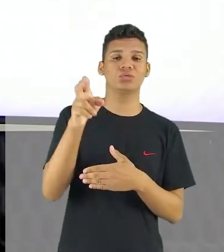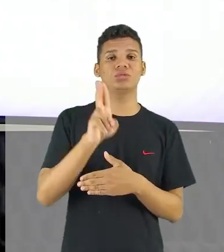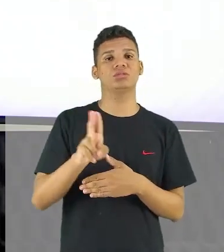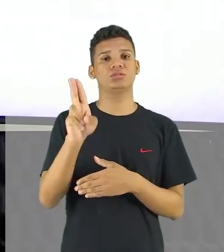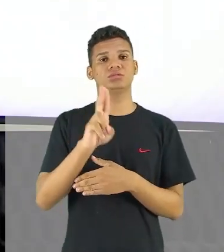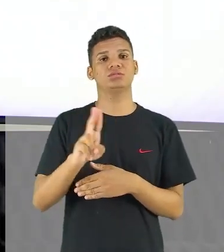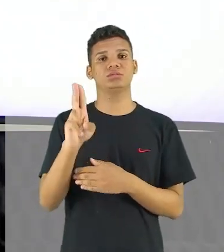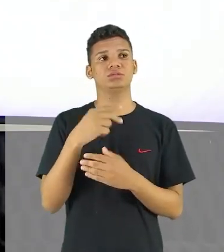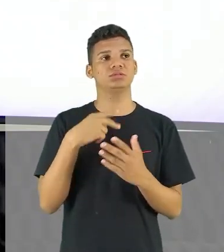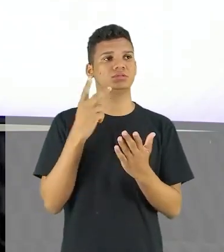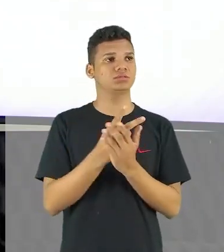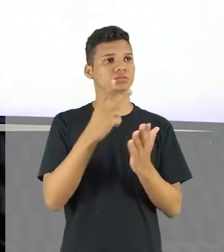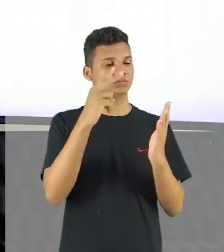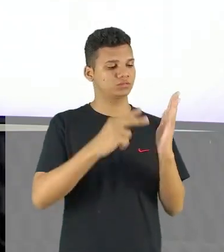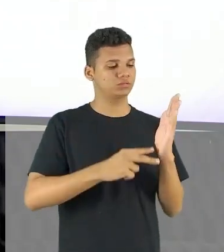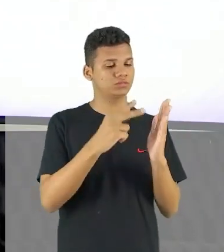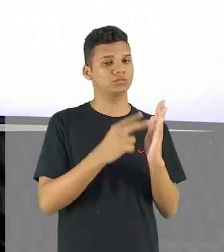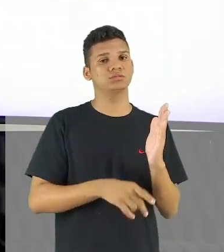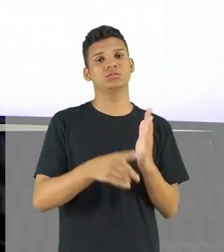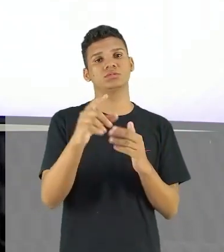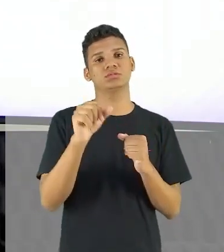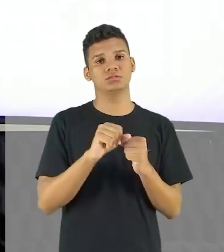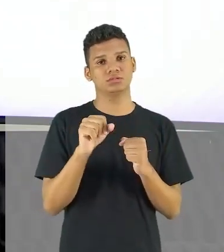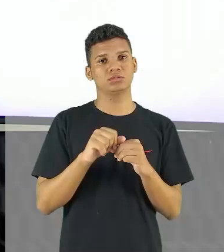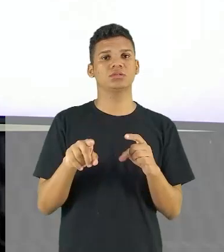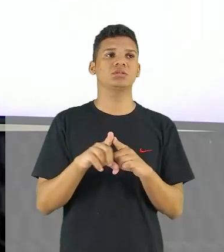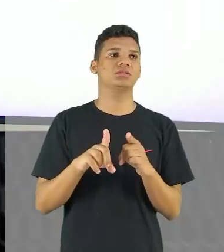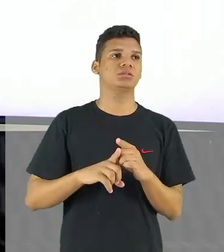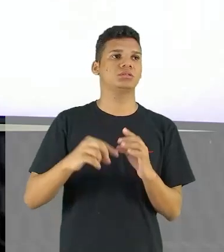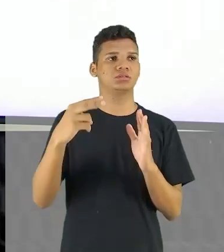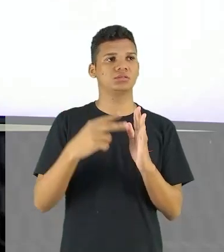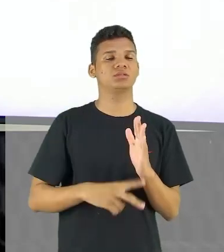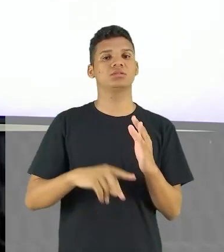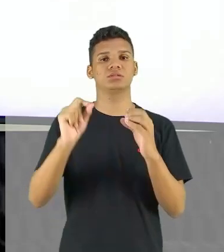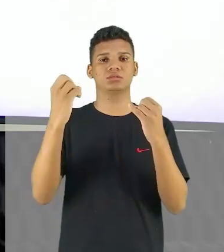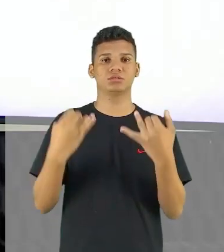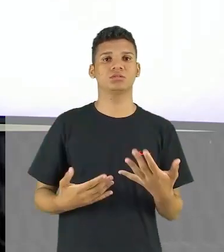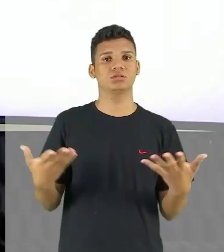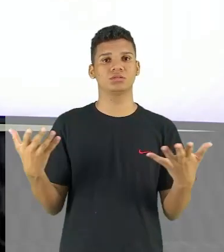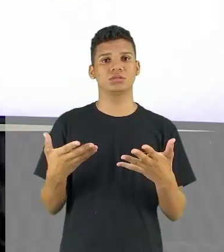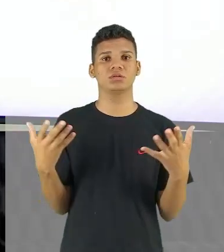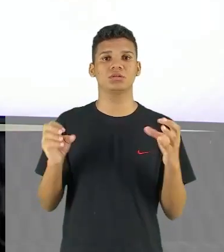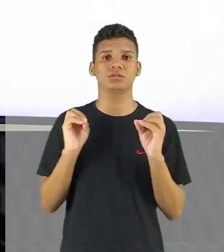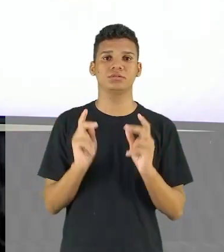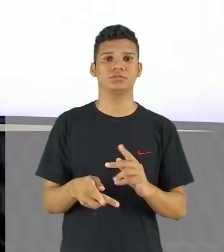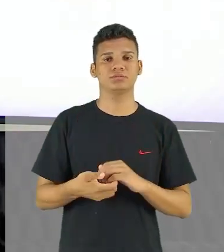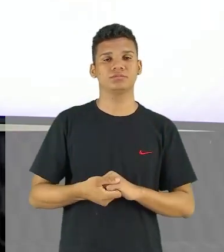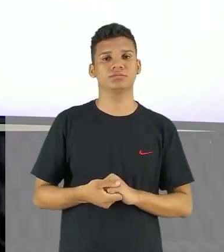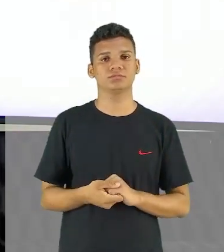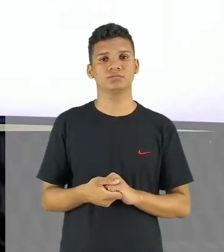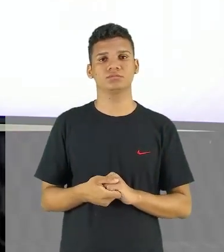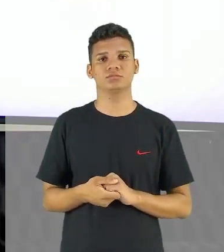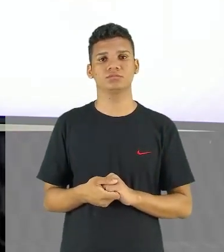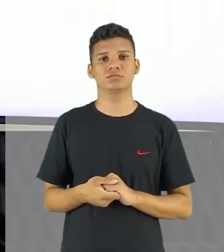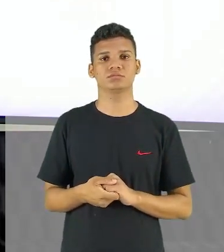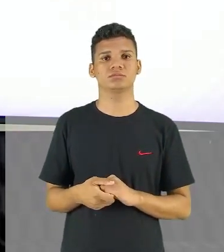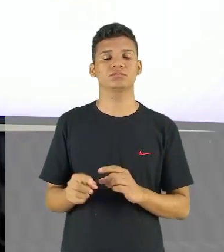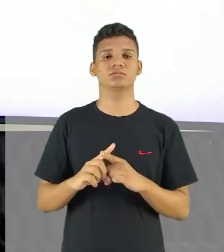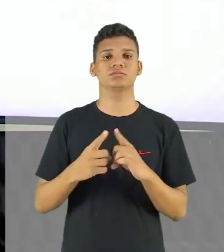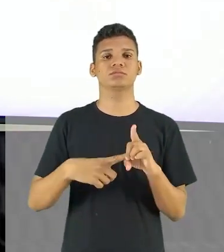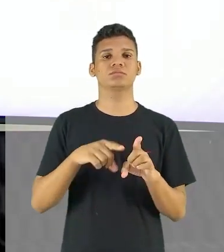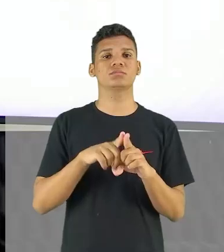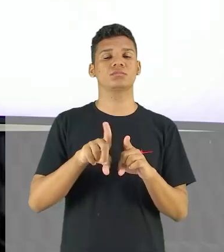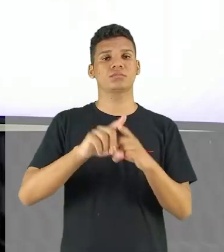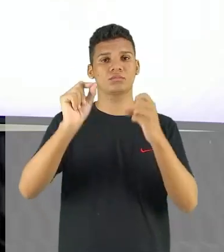utilizando a leitura que você fez das obras obrigatórias agora, tá bom? Eu posso também deixar